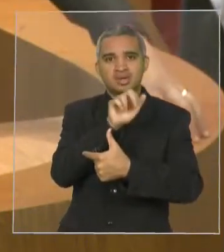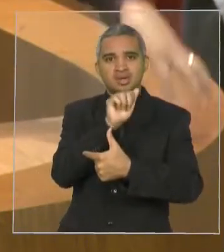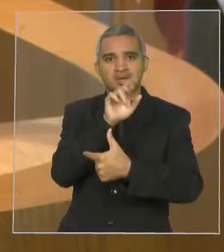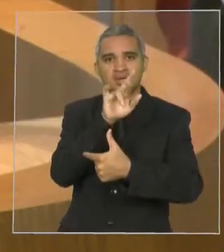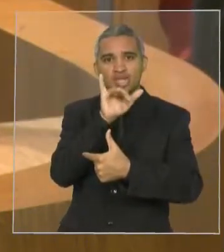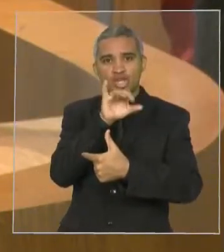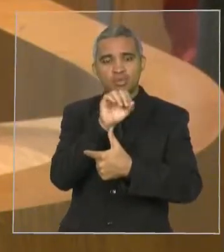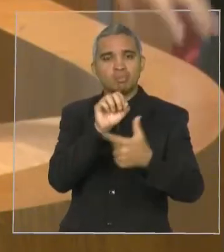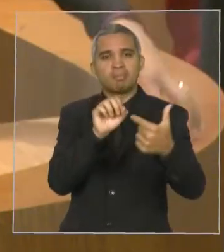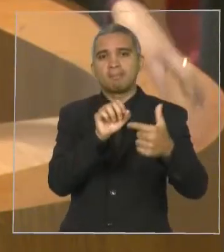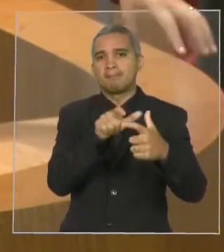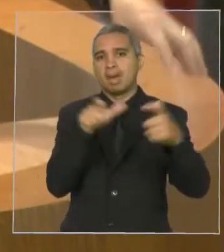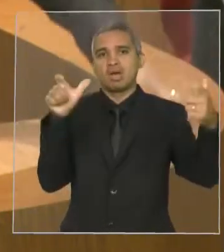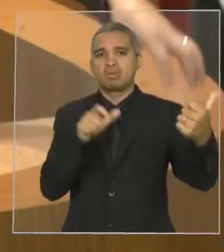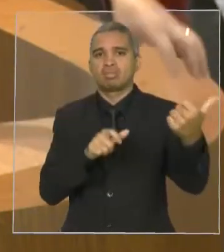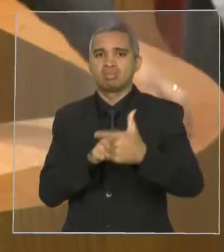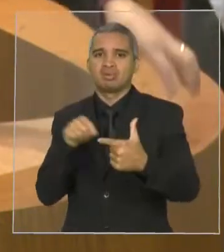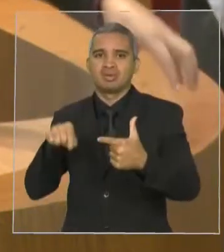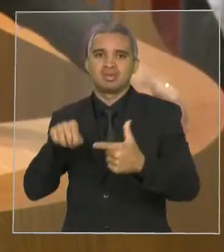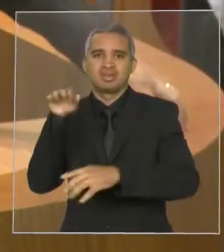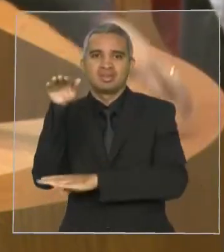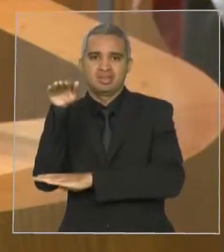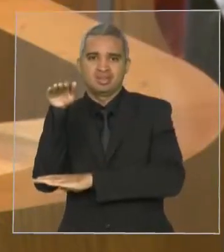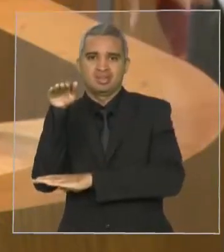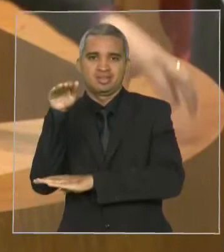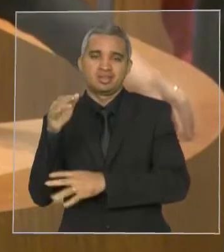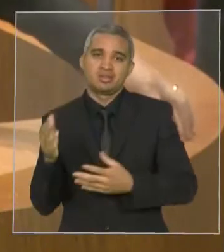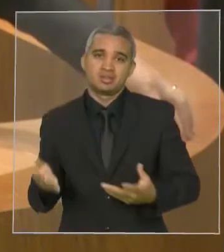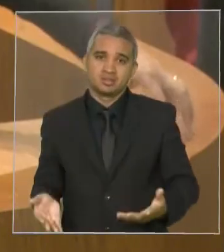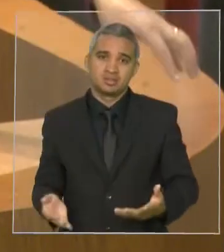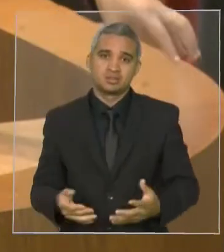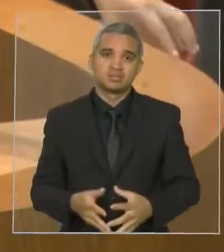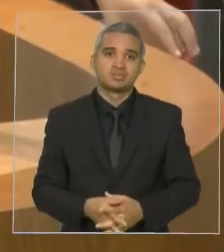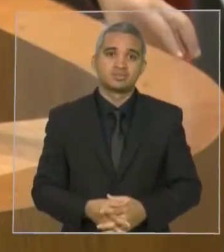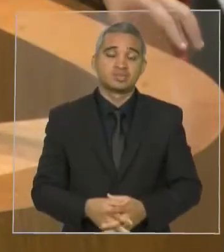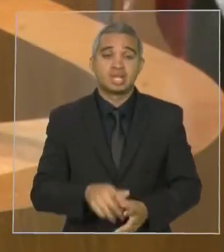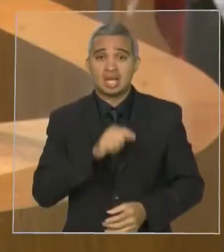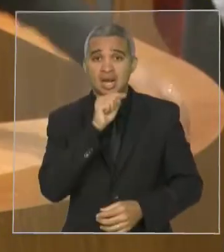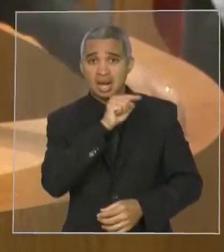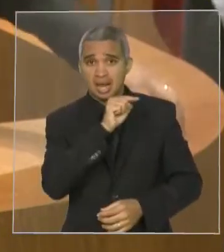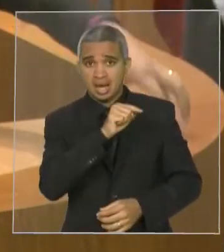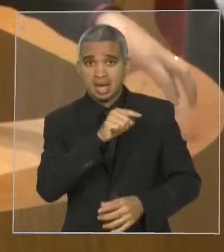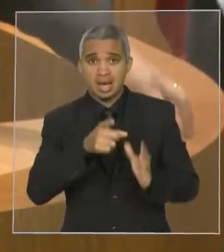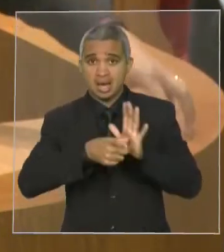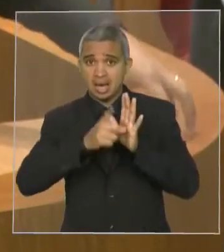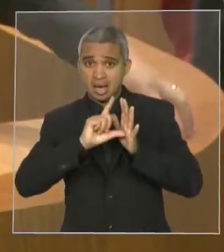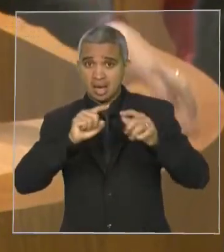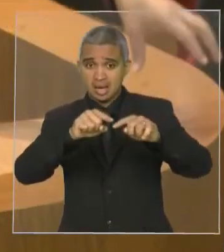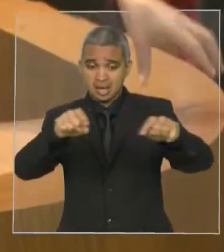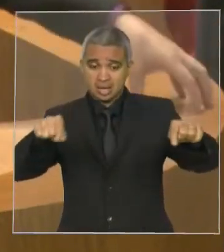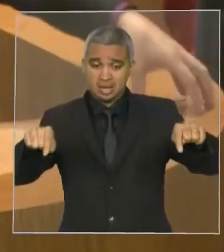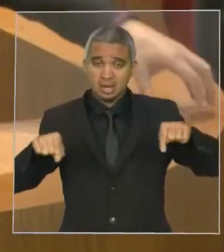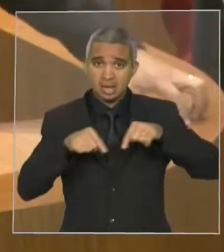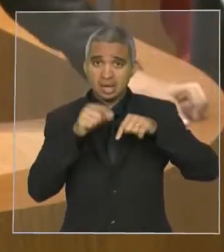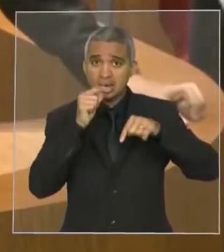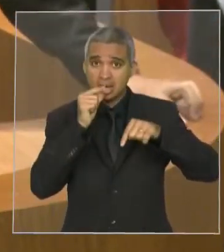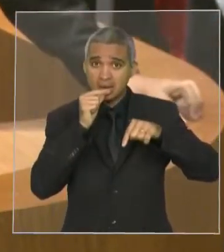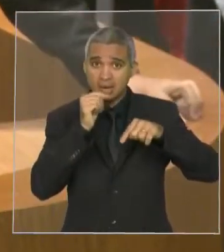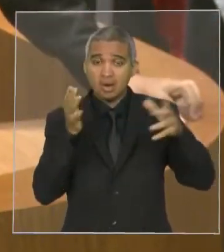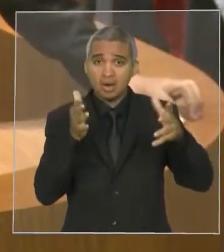foi construída sobre uma lagoa artificial que foi aterrada e foi feito esse espaço com a concha